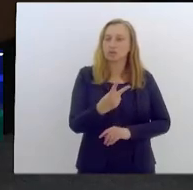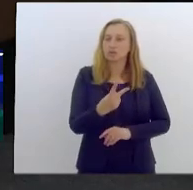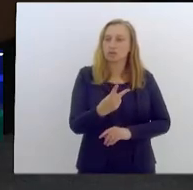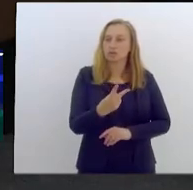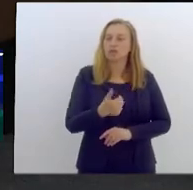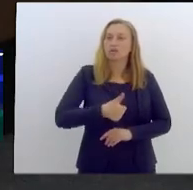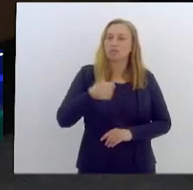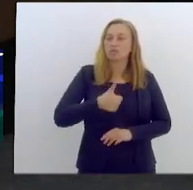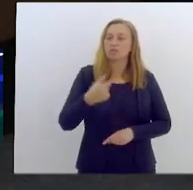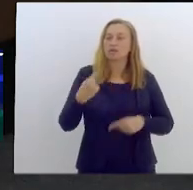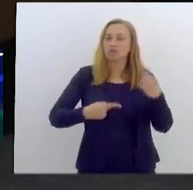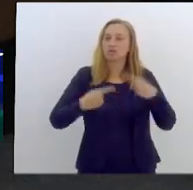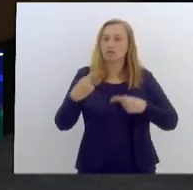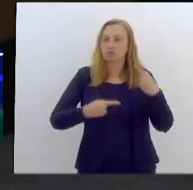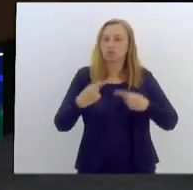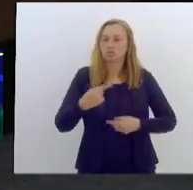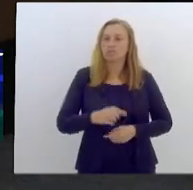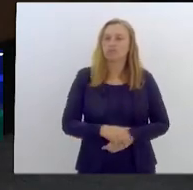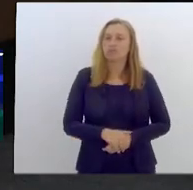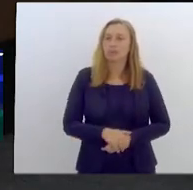em primeira discussão.